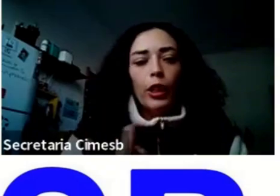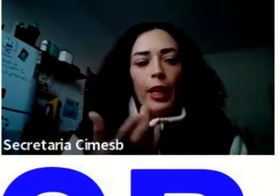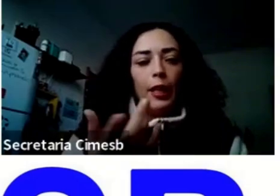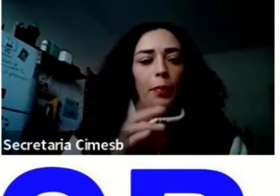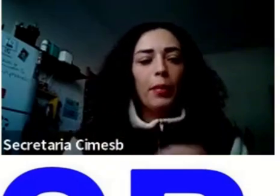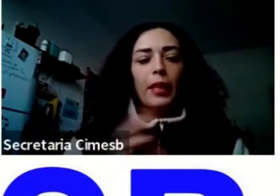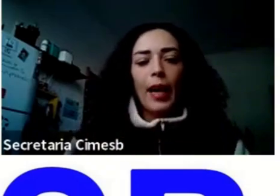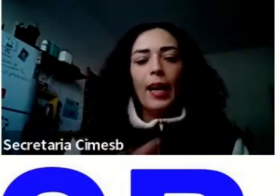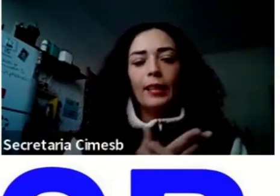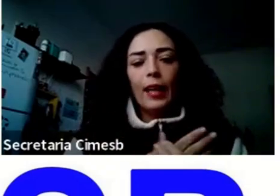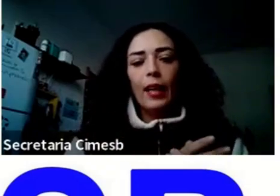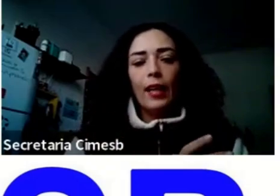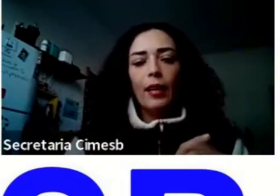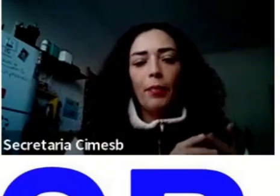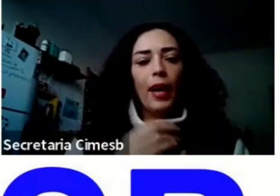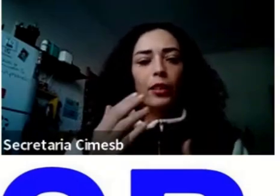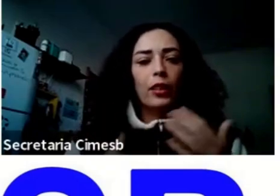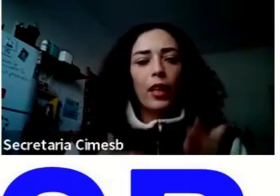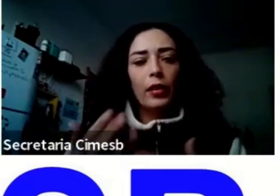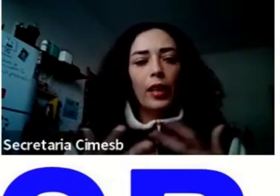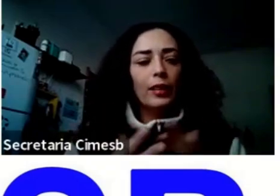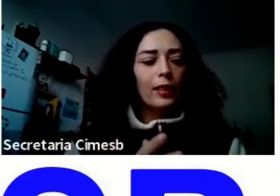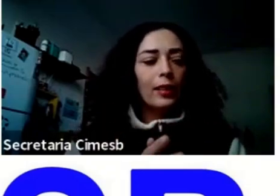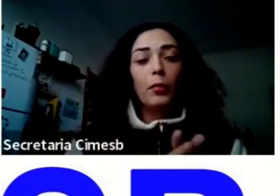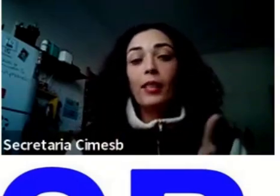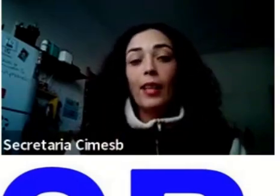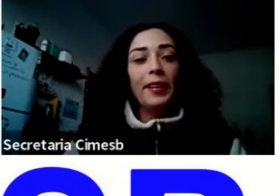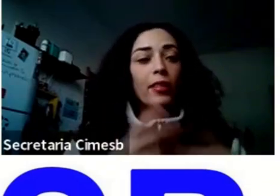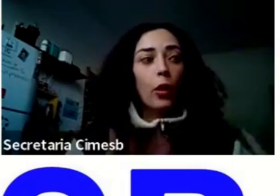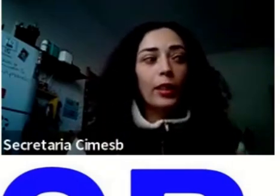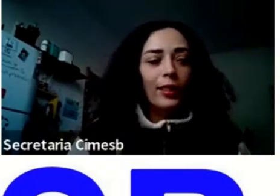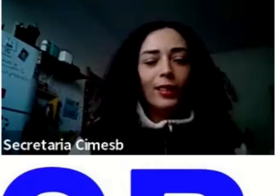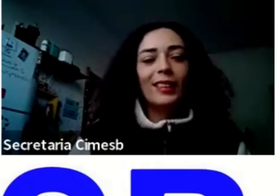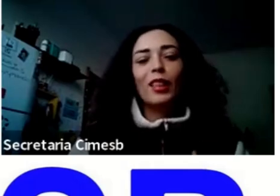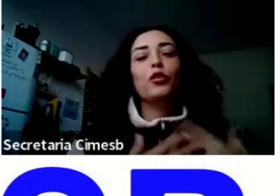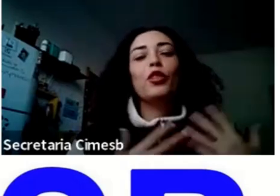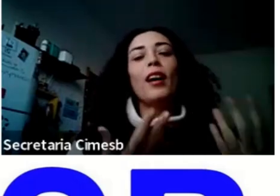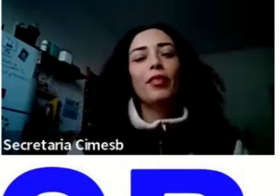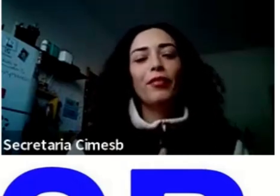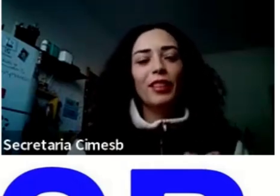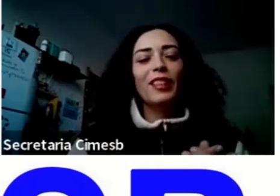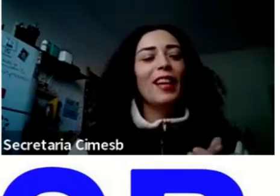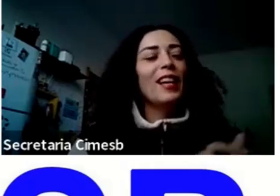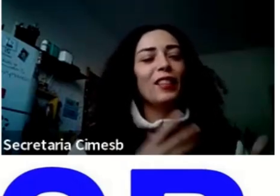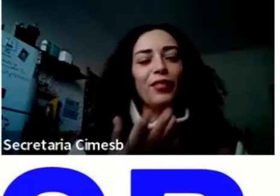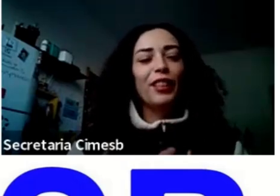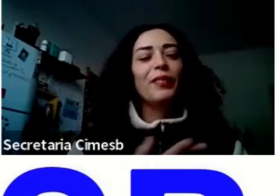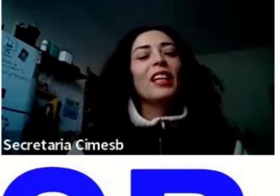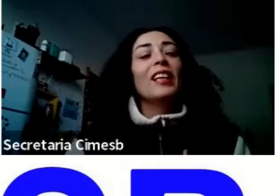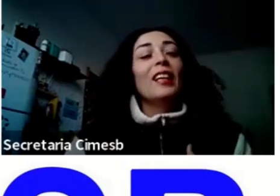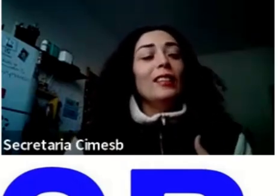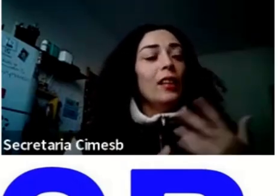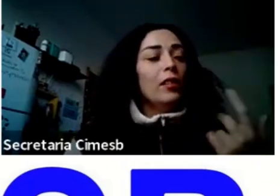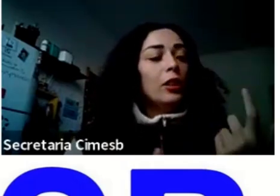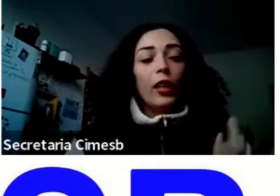tem um dinheiro para bancar essa parte da oralização, mas tem histórias assim que eu já vivenciei e